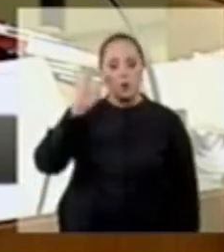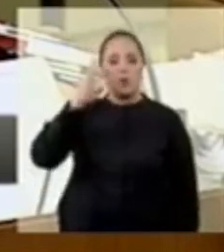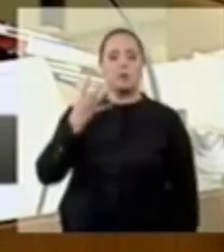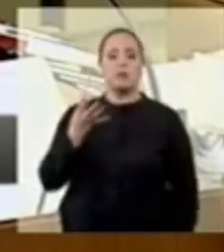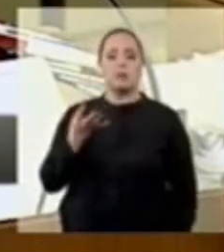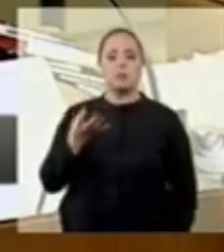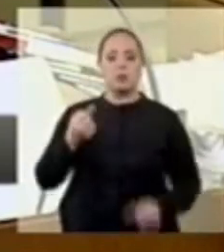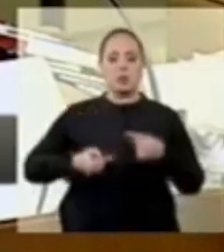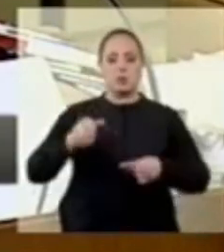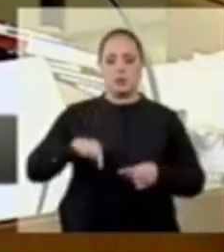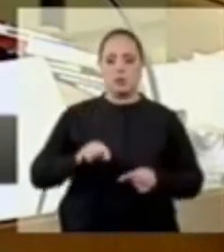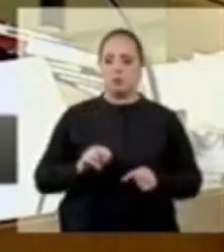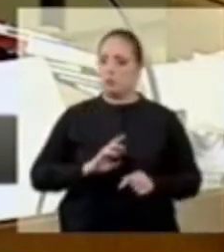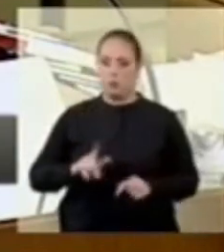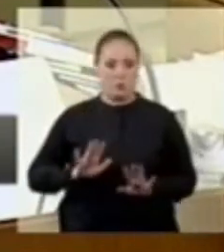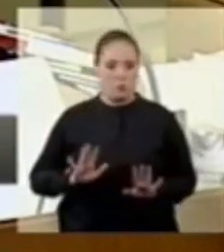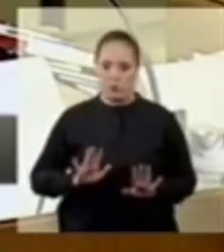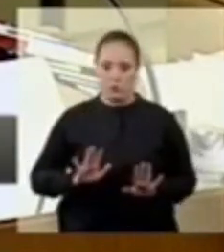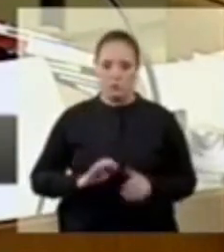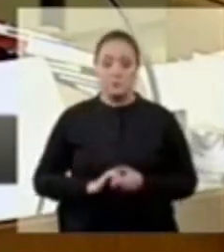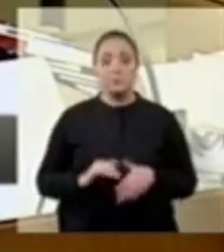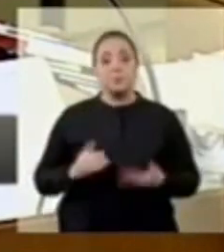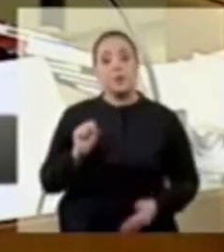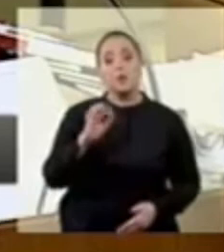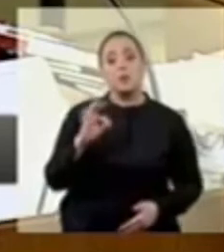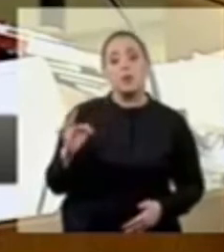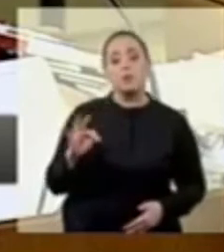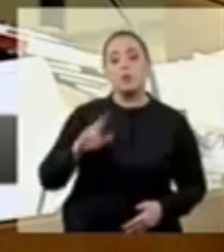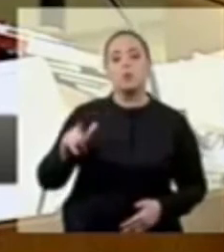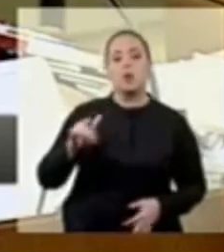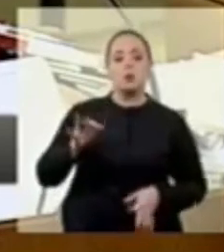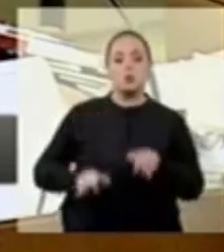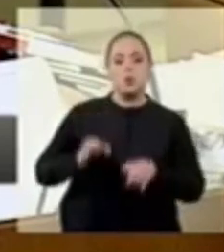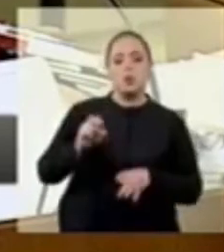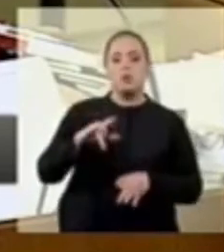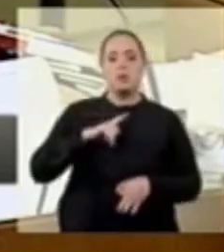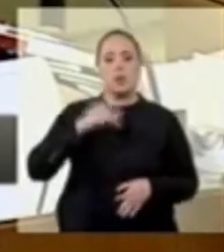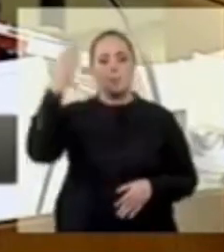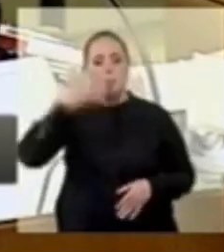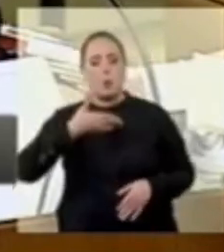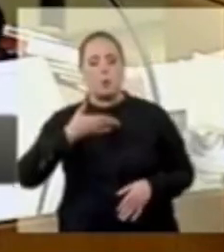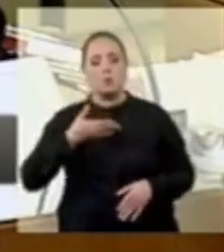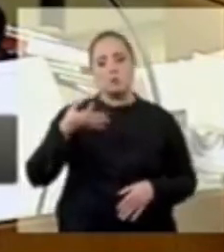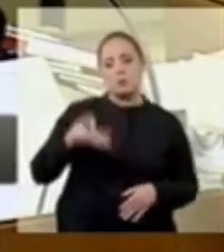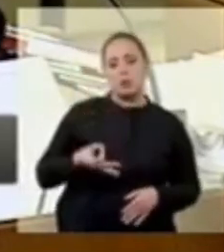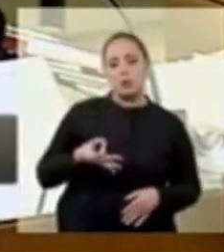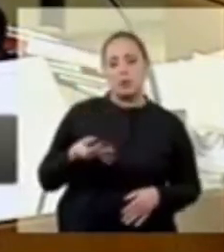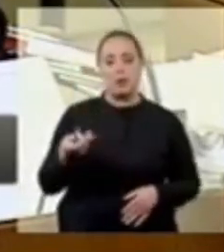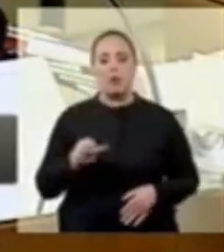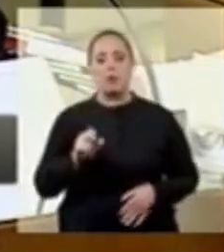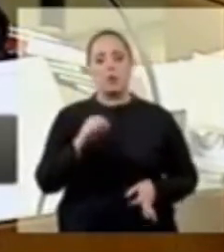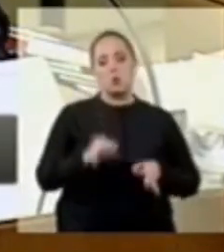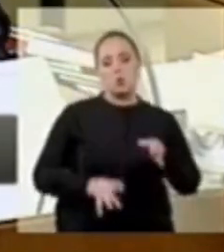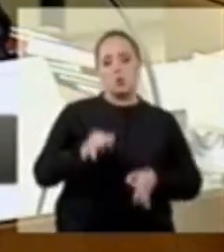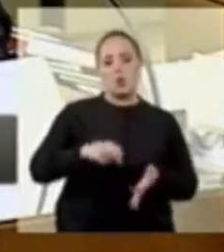discutido portanto o supremo tribunal federal não está julgando se há provas adequadas se o julgamento de